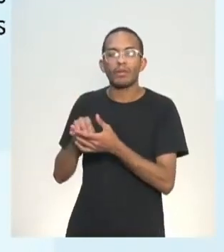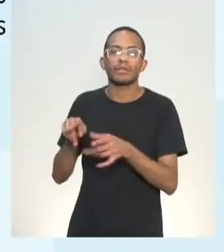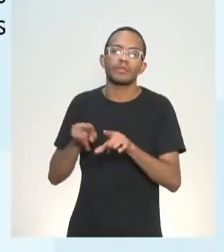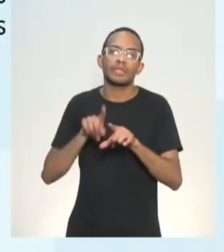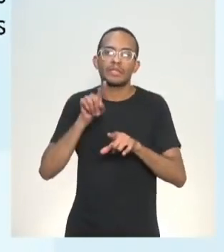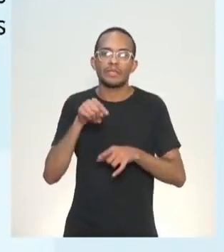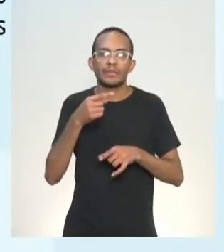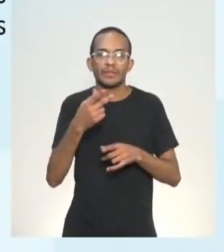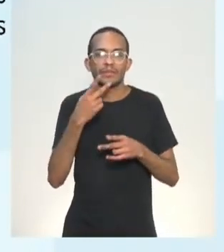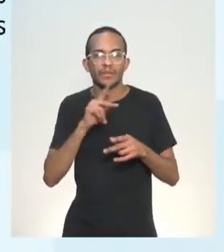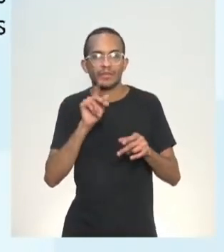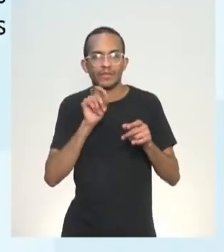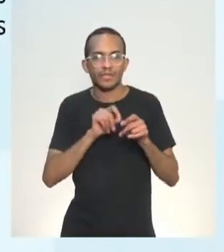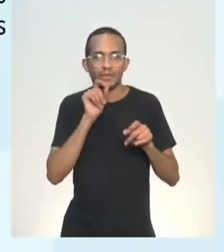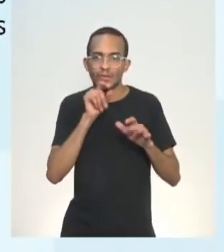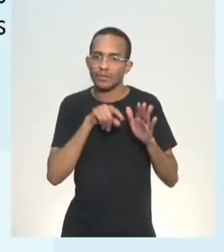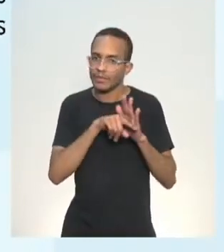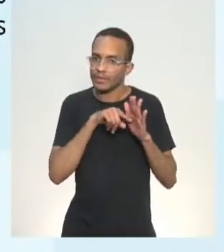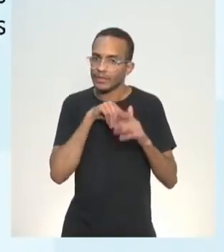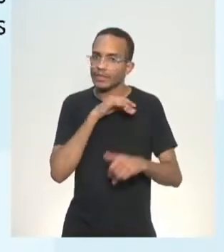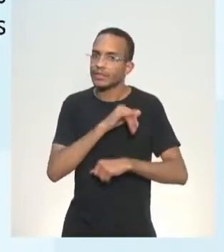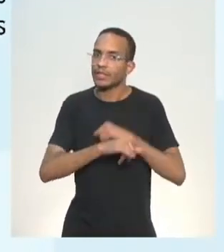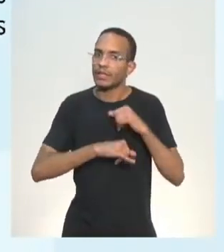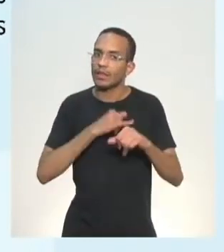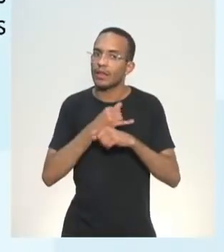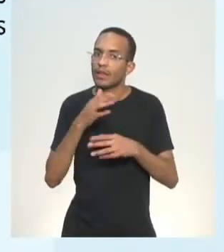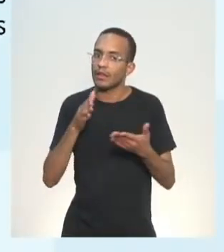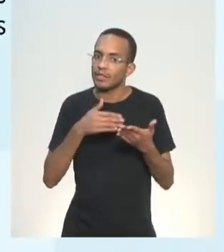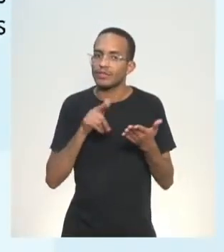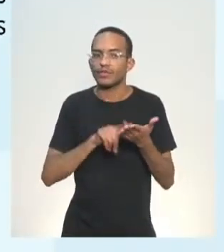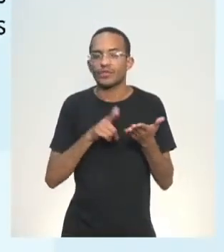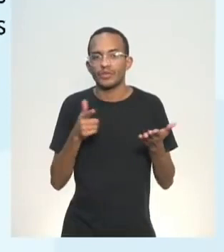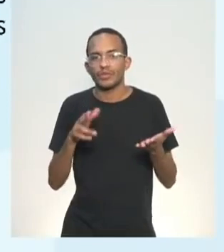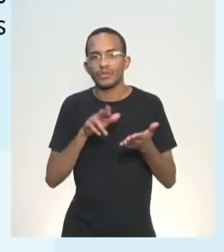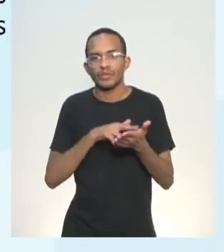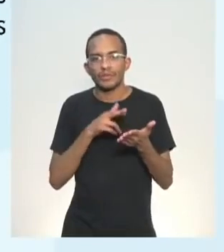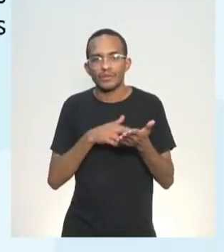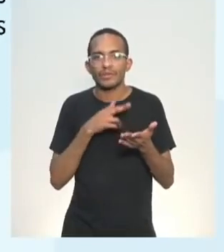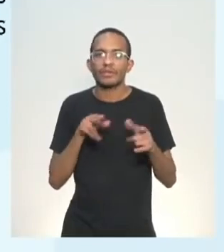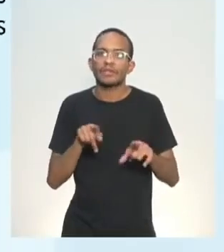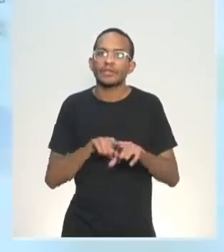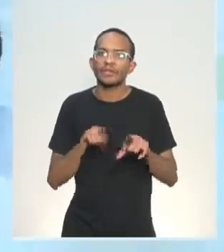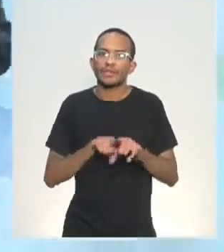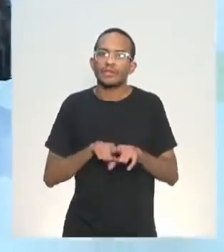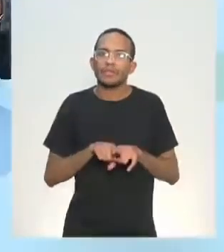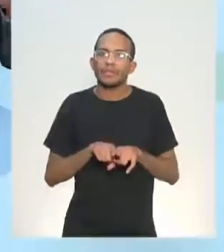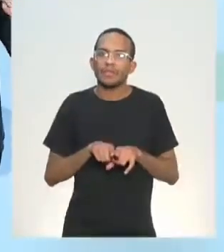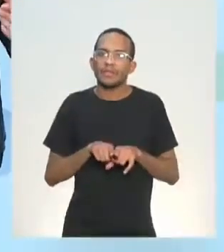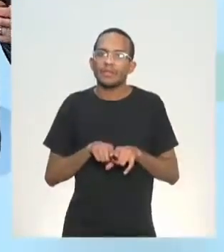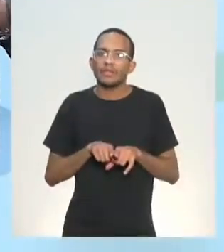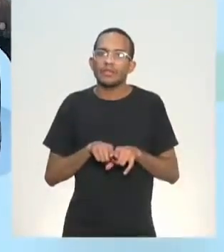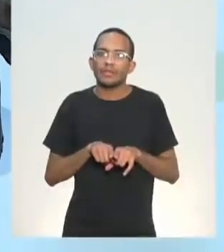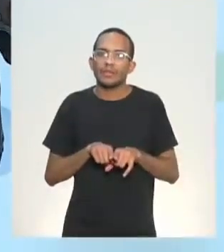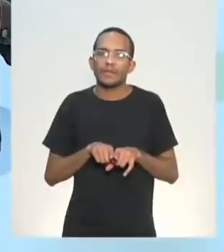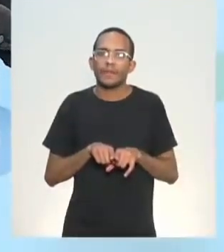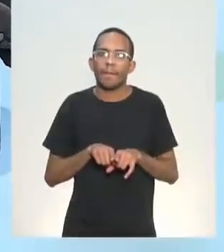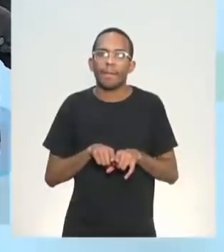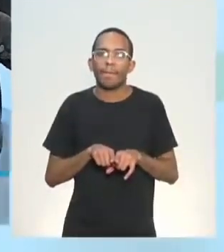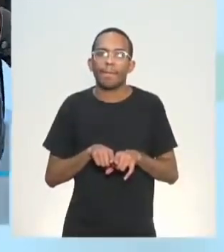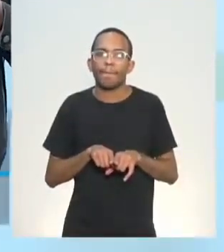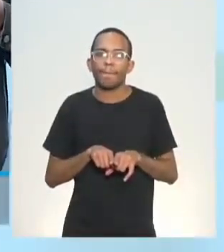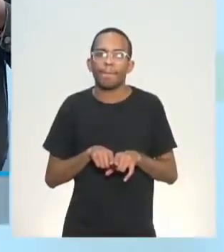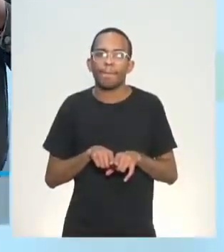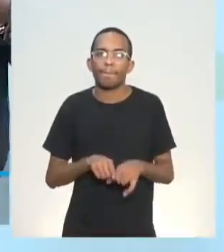E depois você vai realizar uma pesquisa na internet e em livros, né, na parte 2 desse desafio. Aí você vai pegar, vai fazer essa